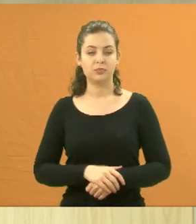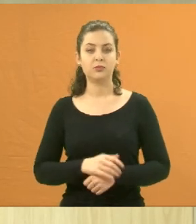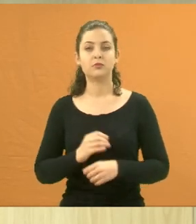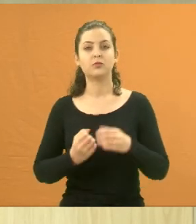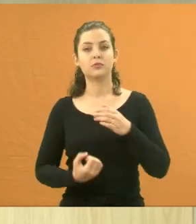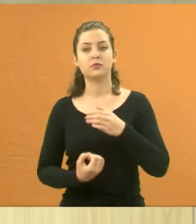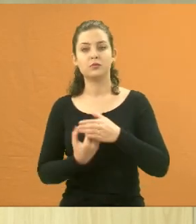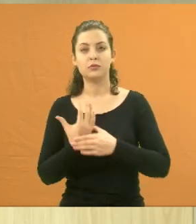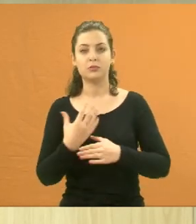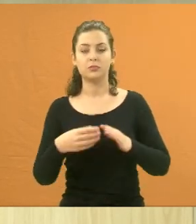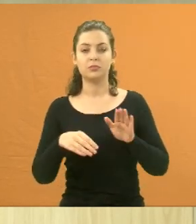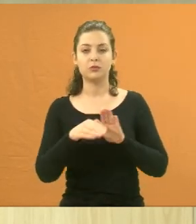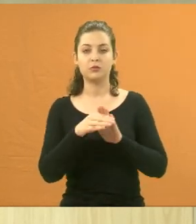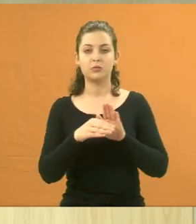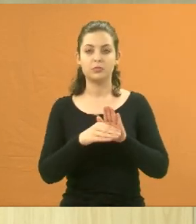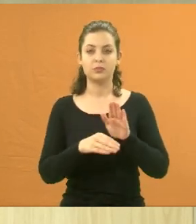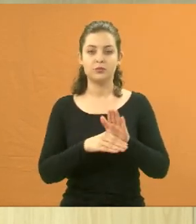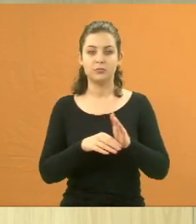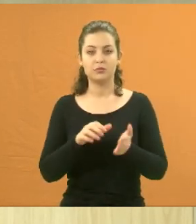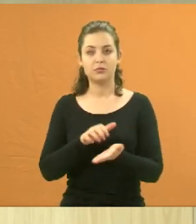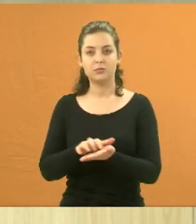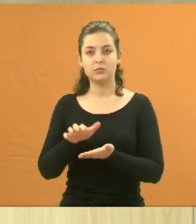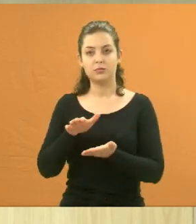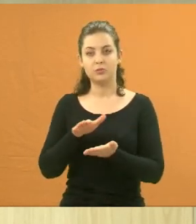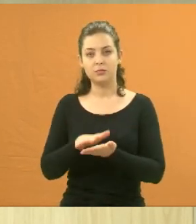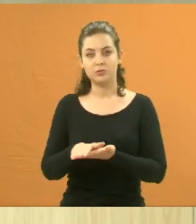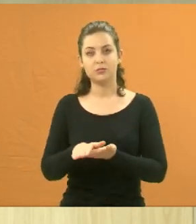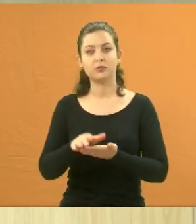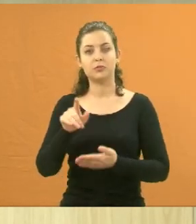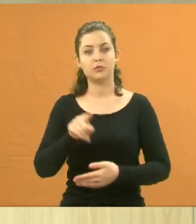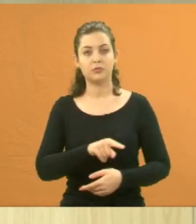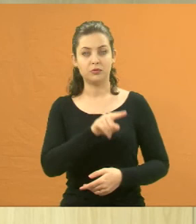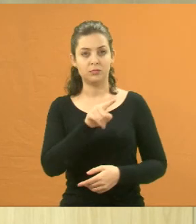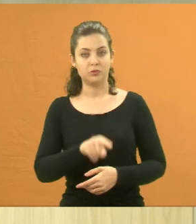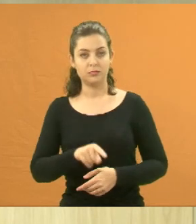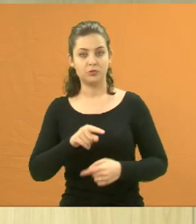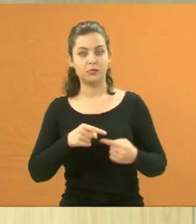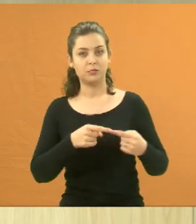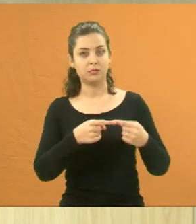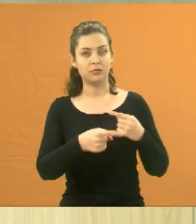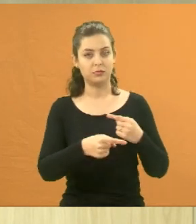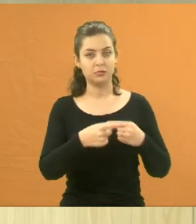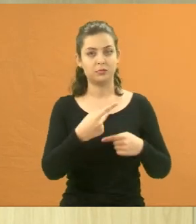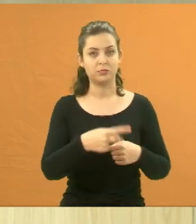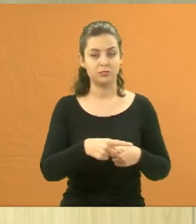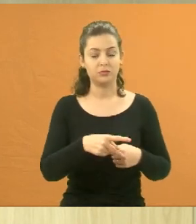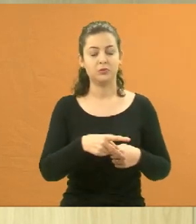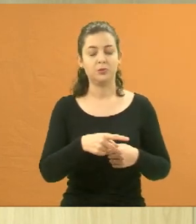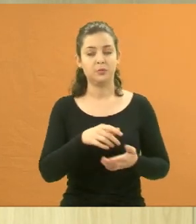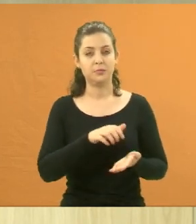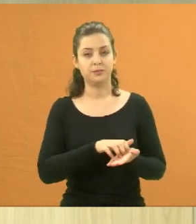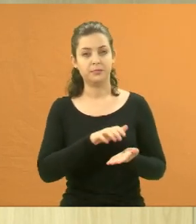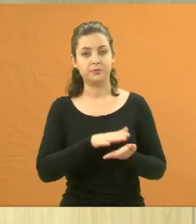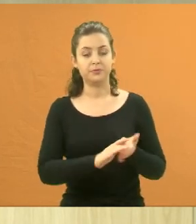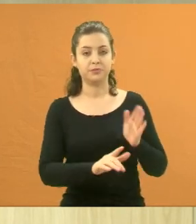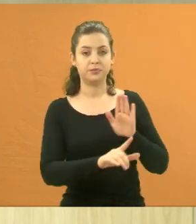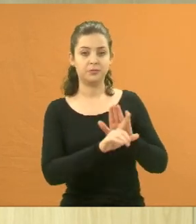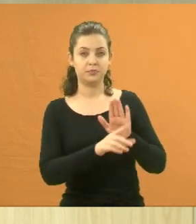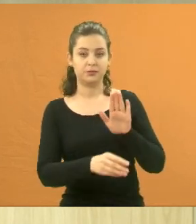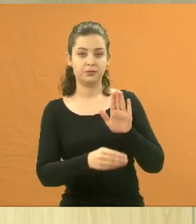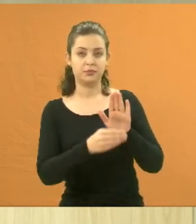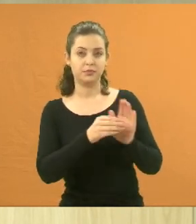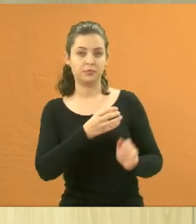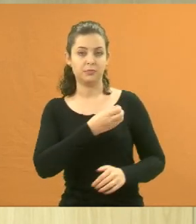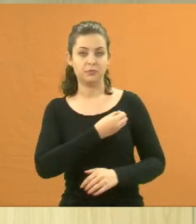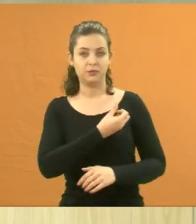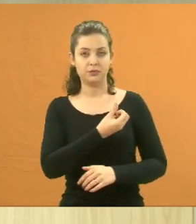Institui o programa de remissão de multas decorrentes do auto de infração e multa da Lei Complementar